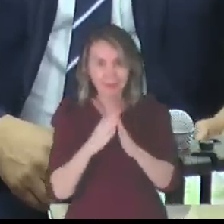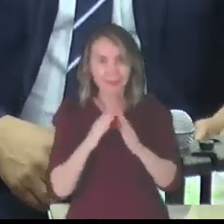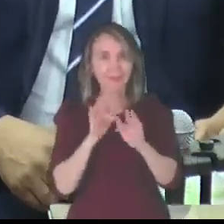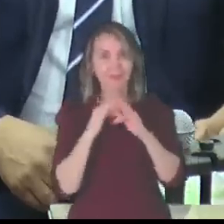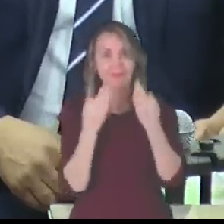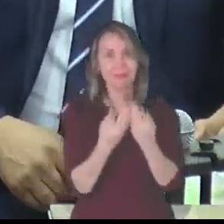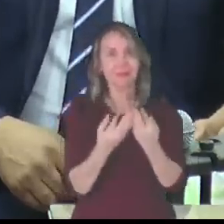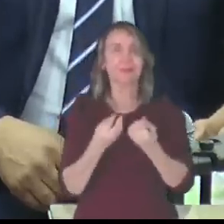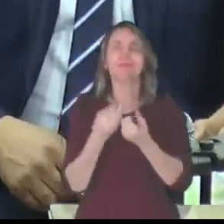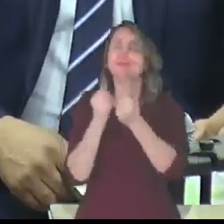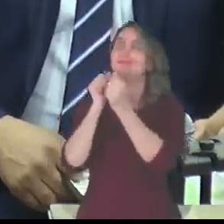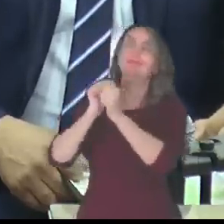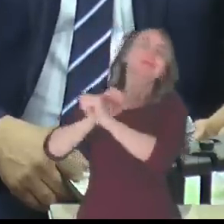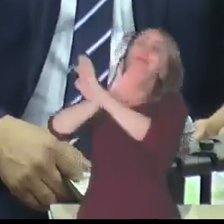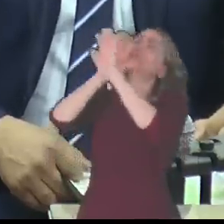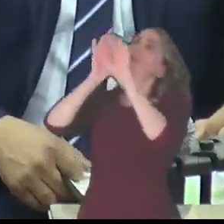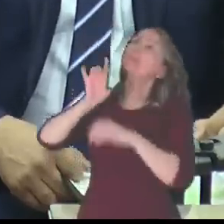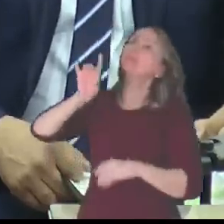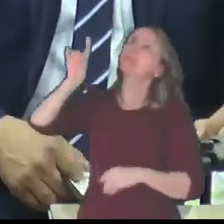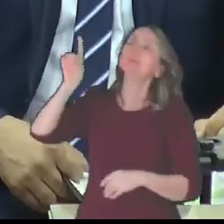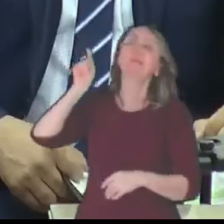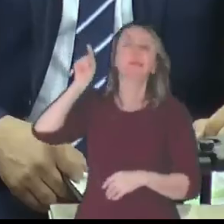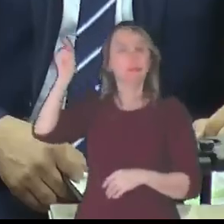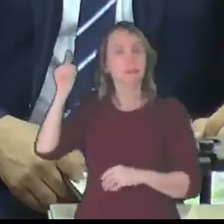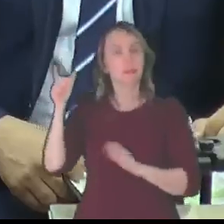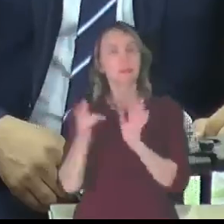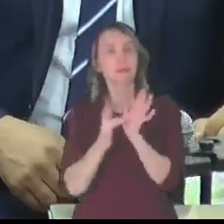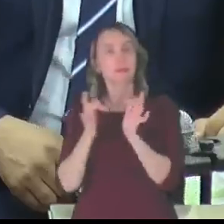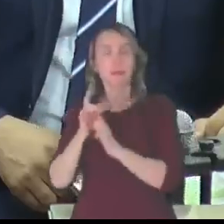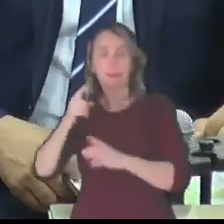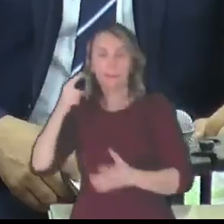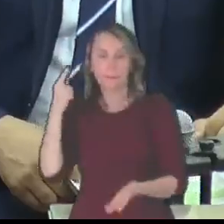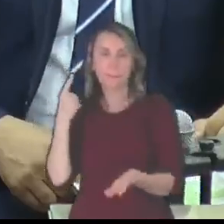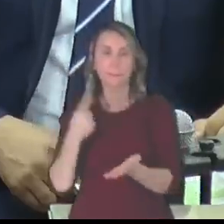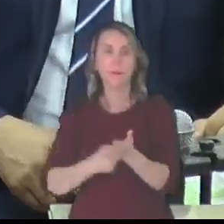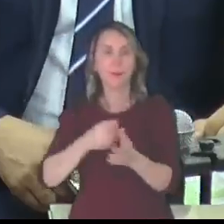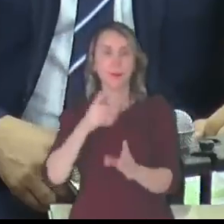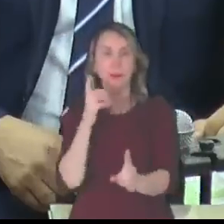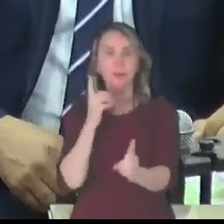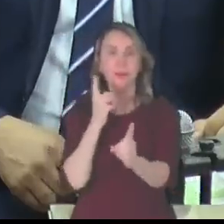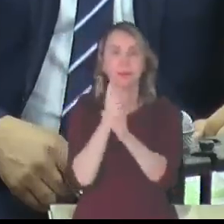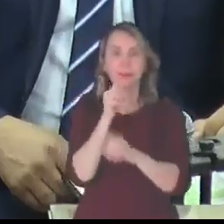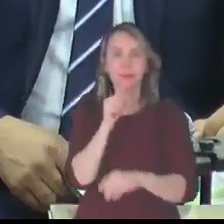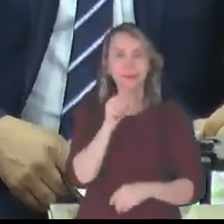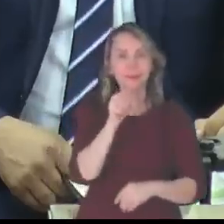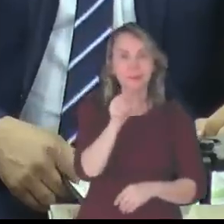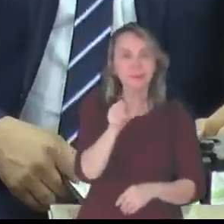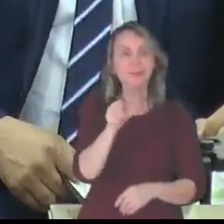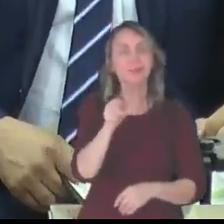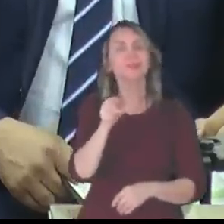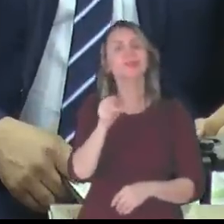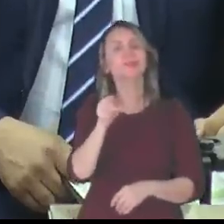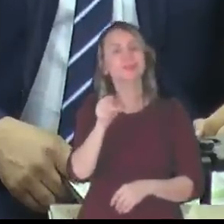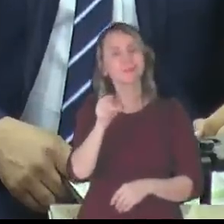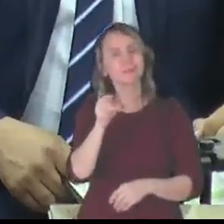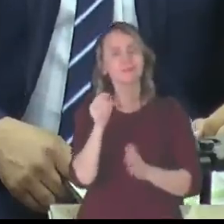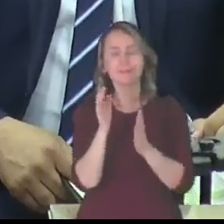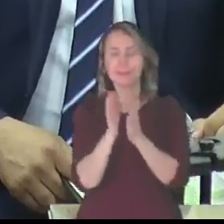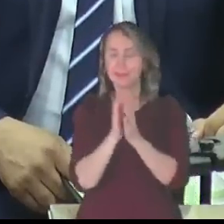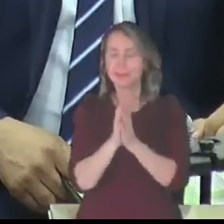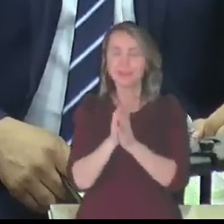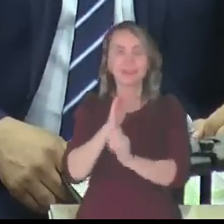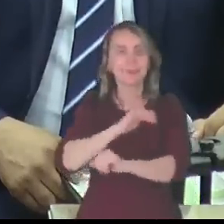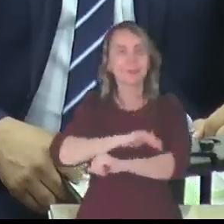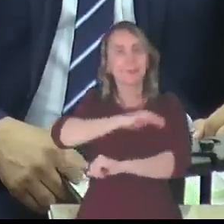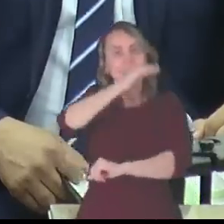para Deus pois Jesus está marcando com você o encontro no Monte da mirra e no